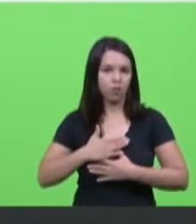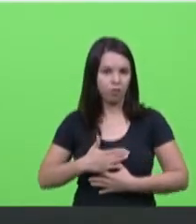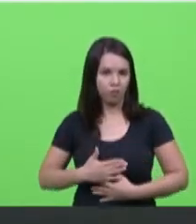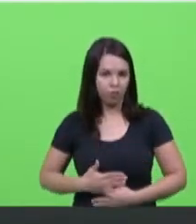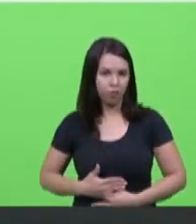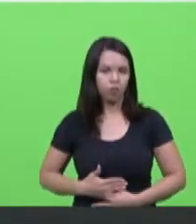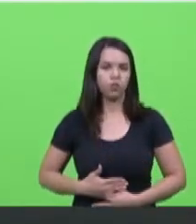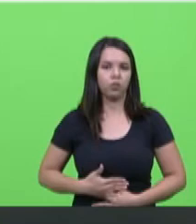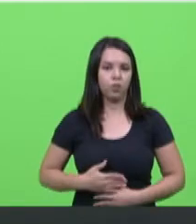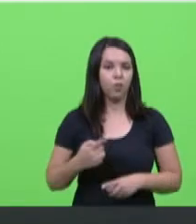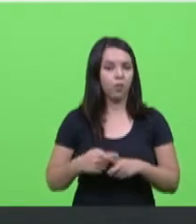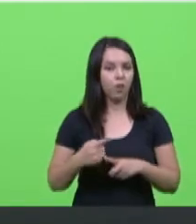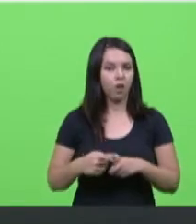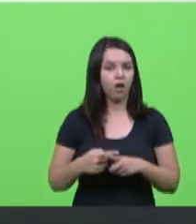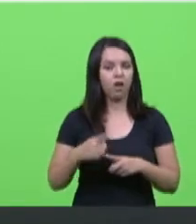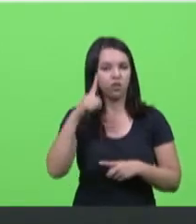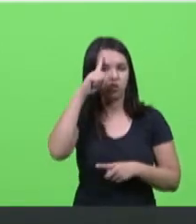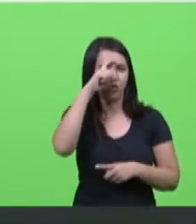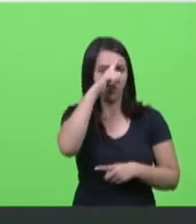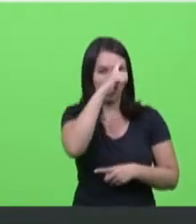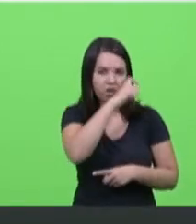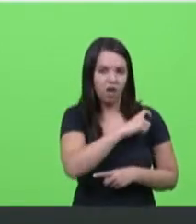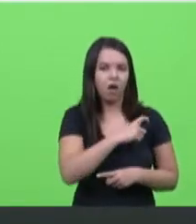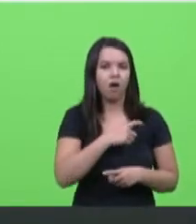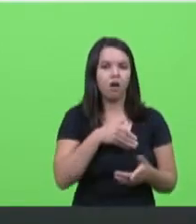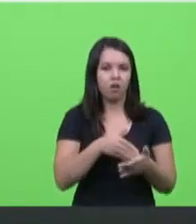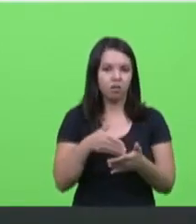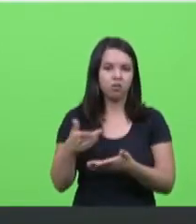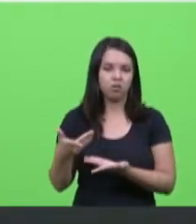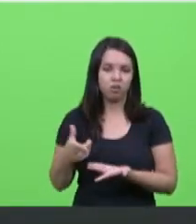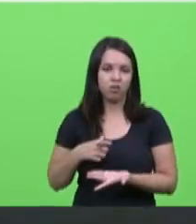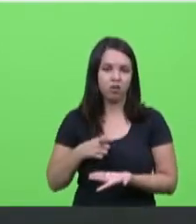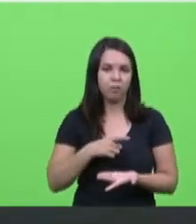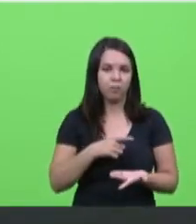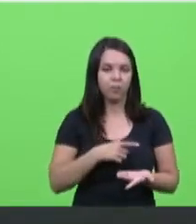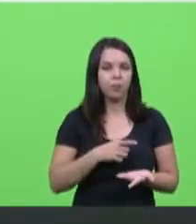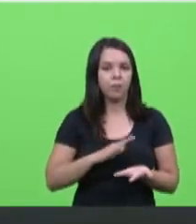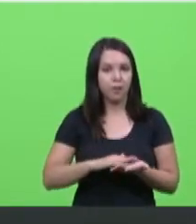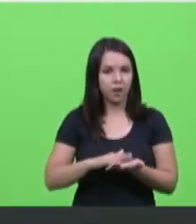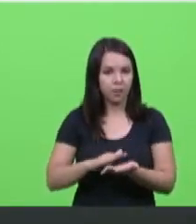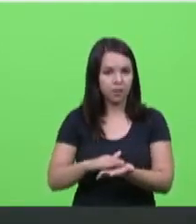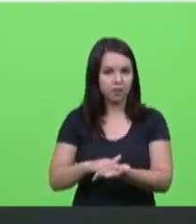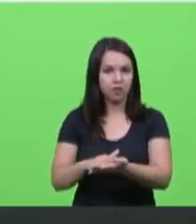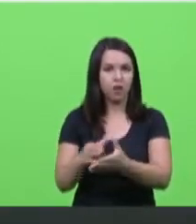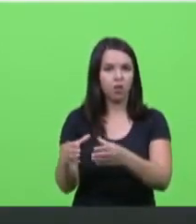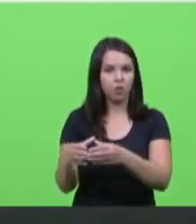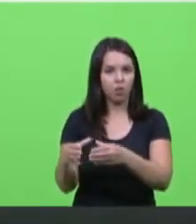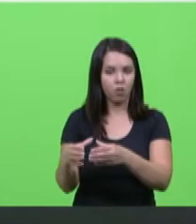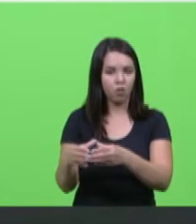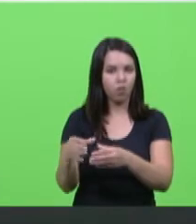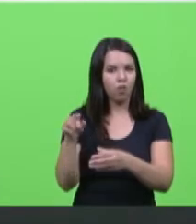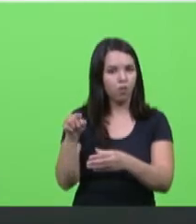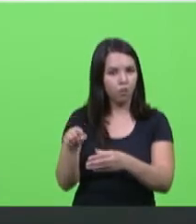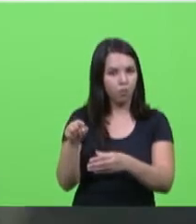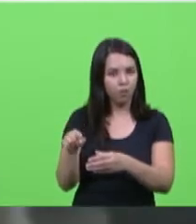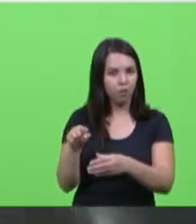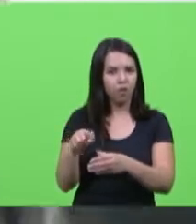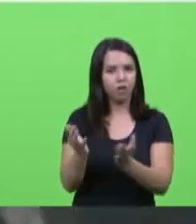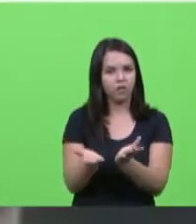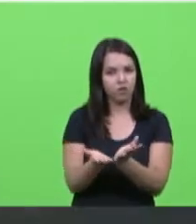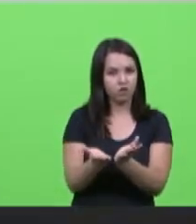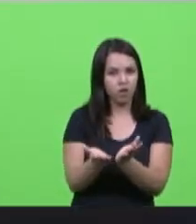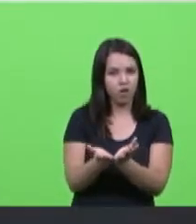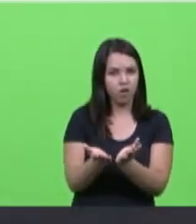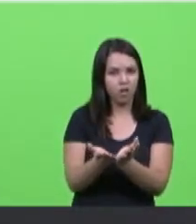quero parabenizar a nossa bancada evangélica pela iniciativa, o deputado Mioto, o Mota,